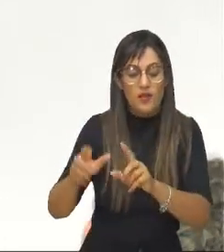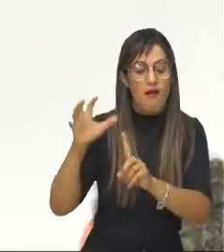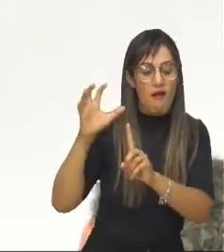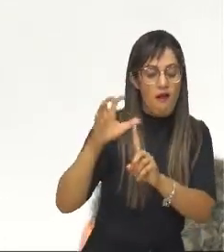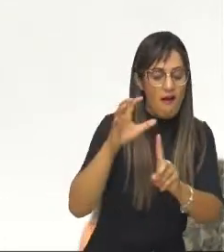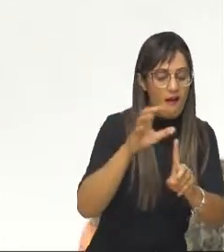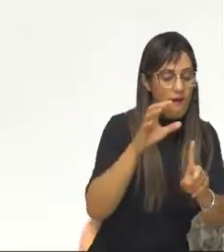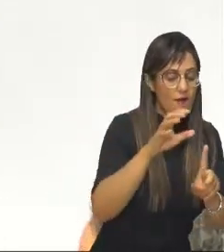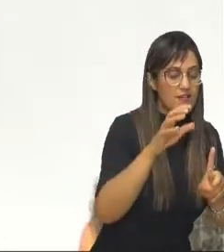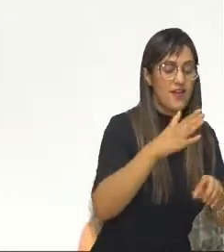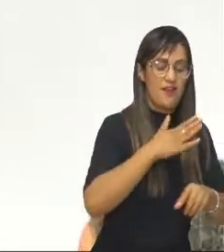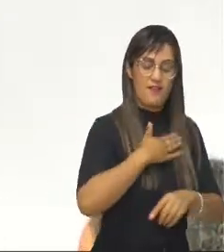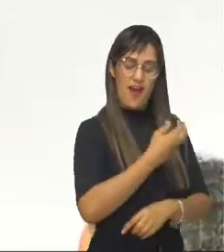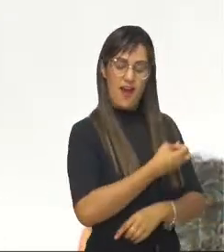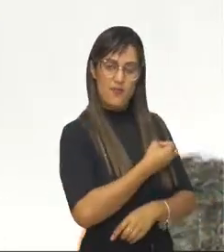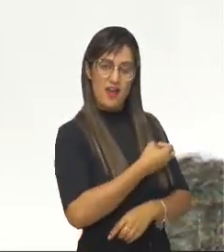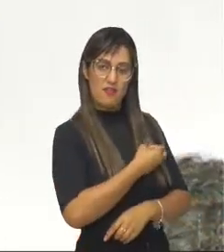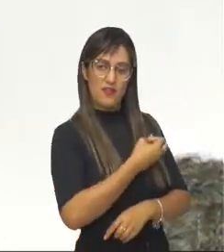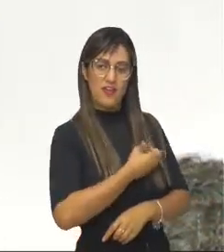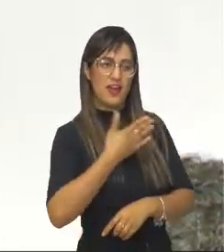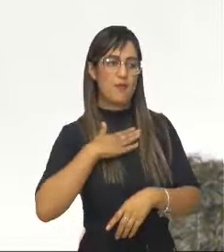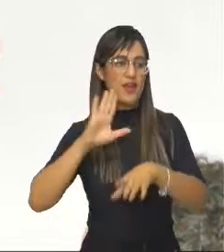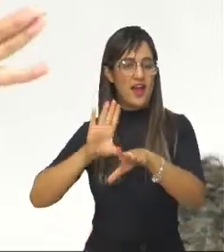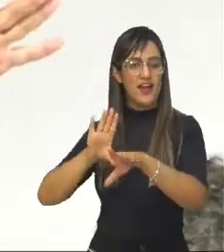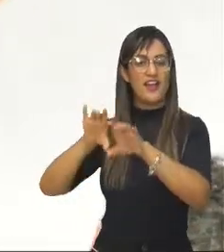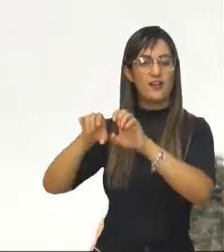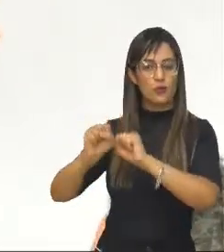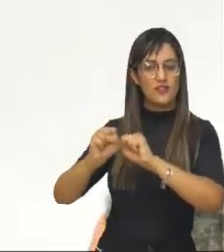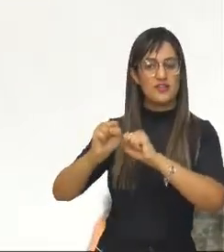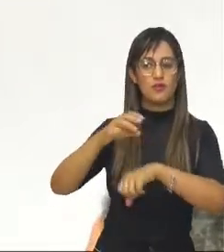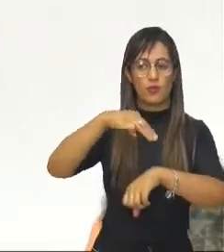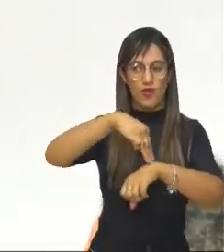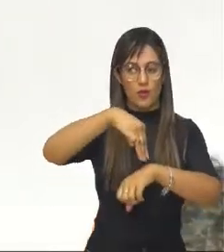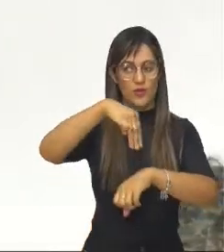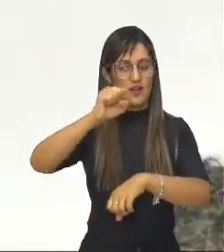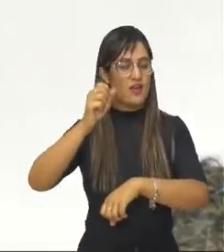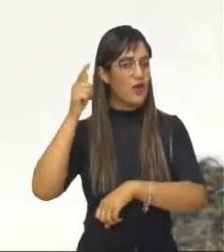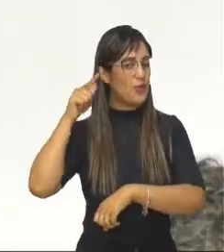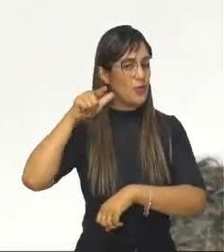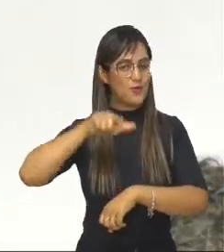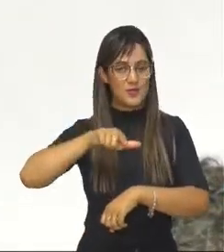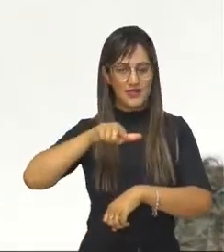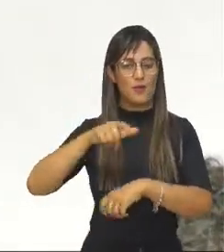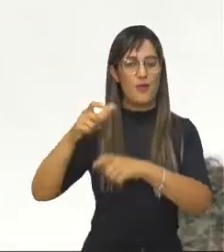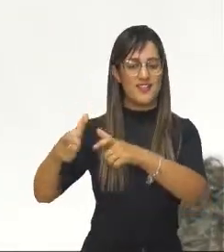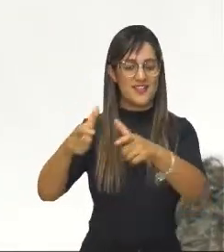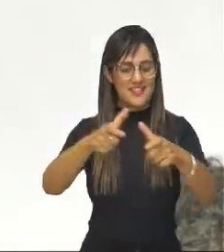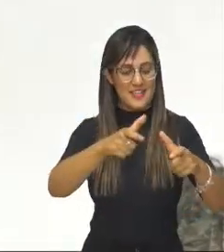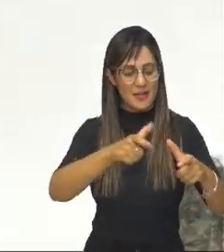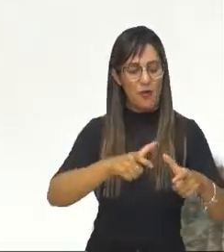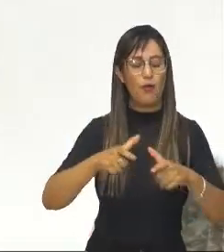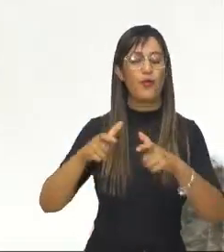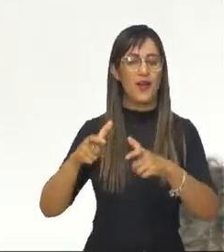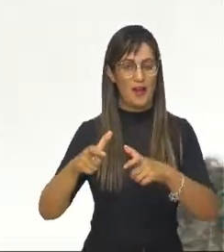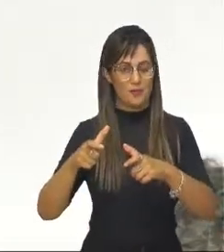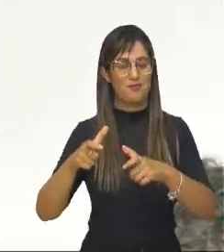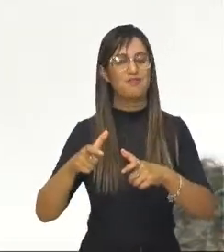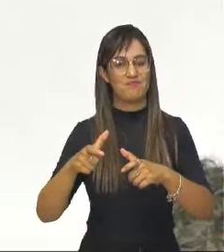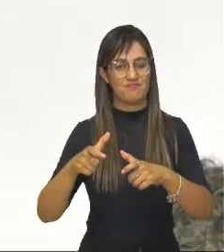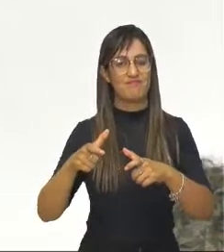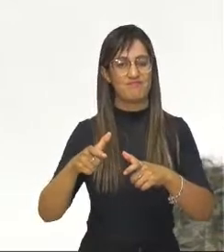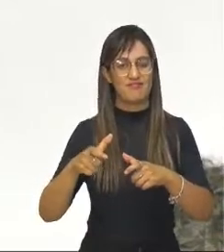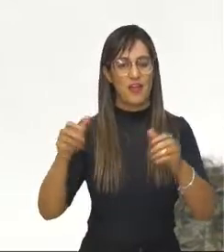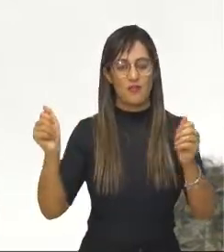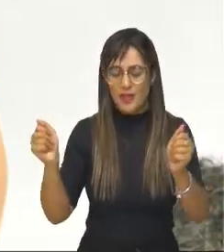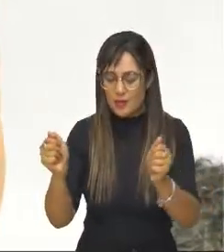momentos mais difíceis da minha graduação, do meu mestrado, quando eu pensei assim, acho que agora eu não consigo mais, esse espaço não é para mim, essa pessoa fala, você fica, eu vou estar